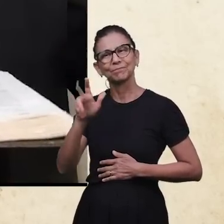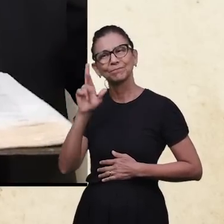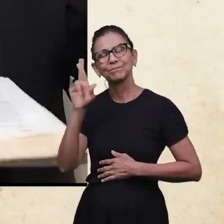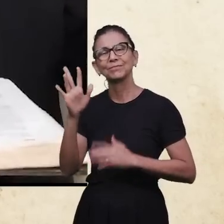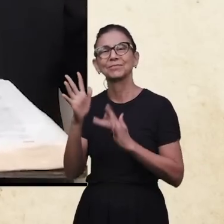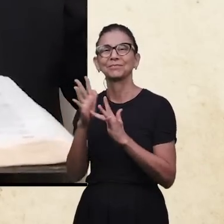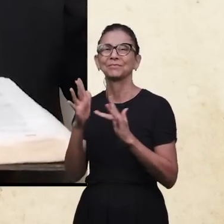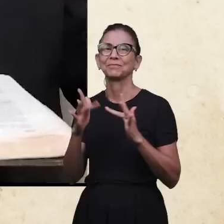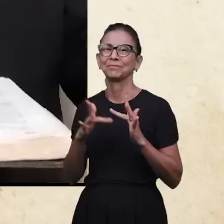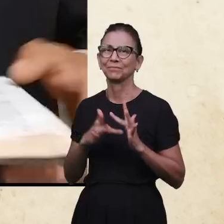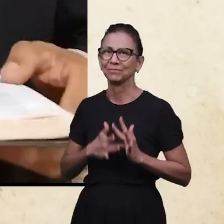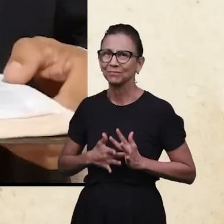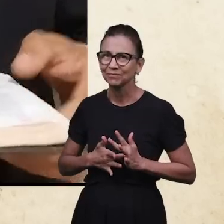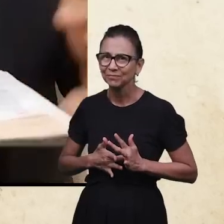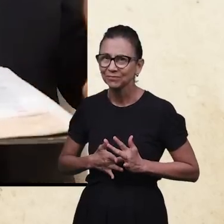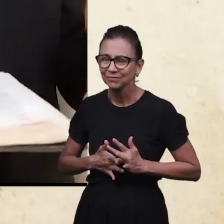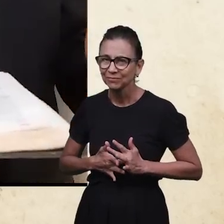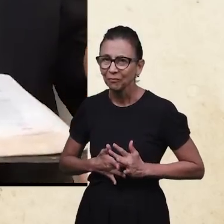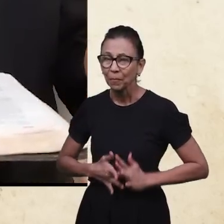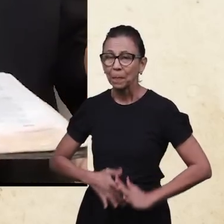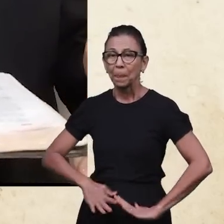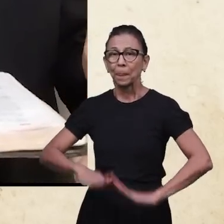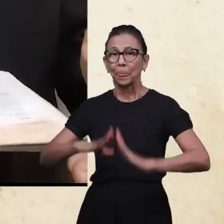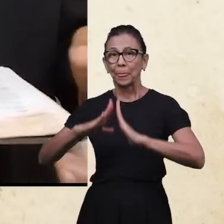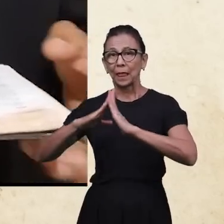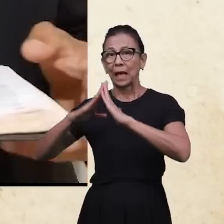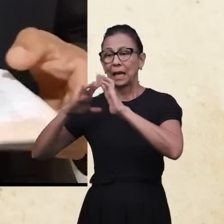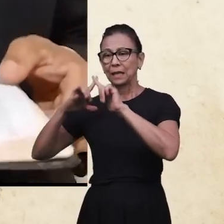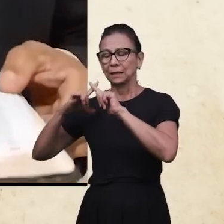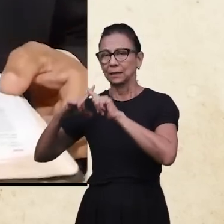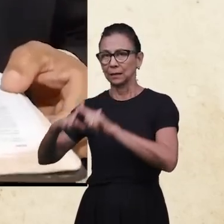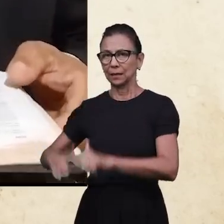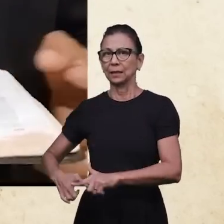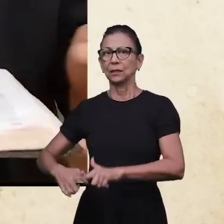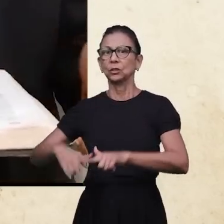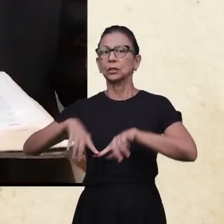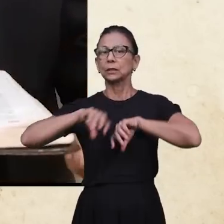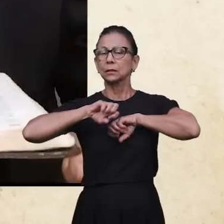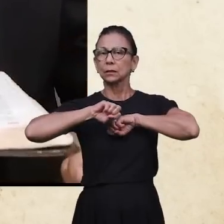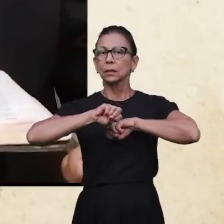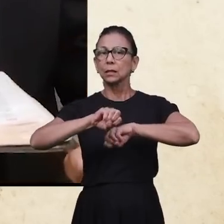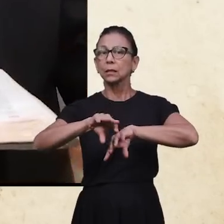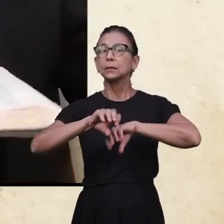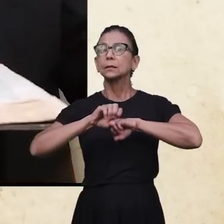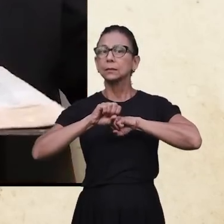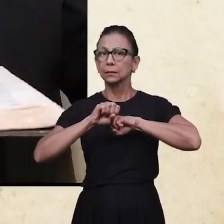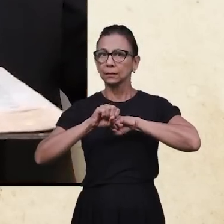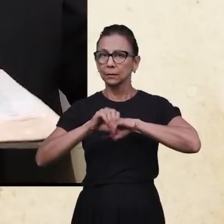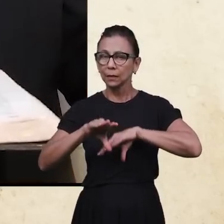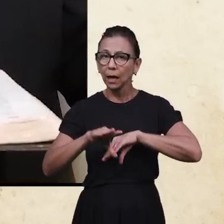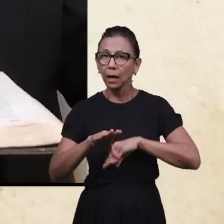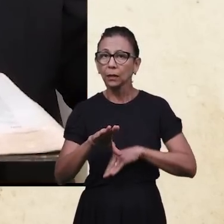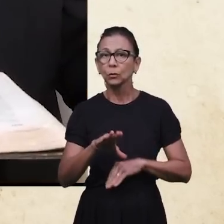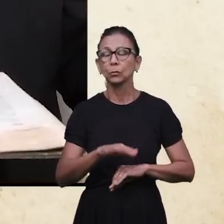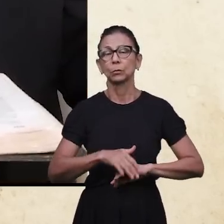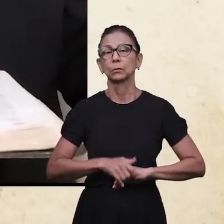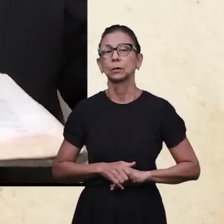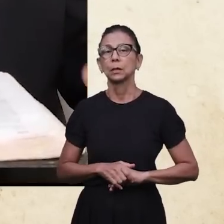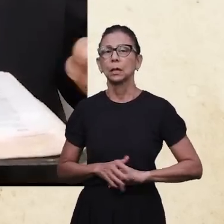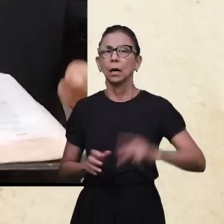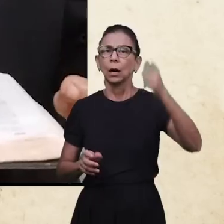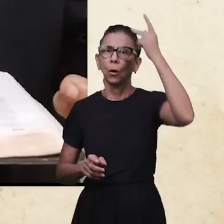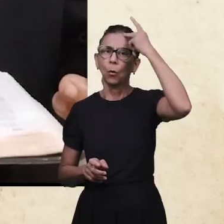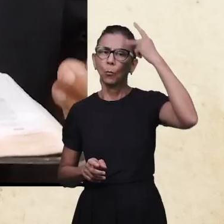em Jesus. A igreja tem apontado e ensinado ao homem